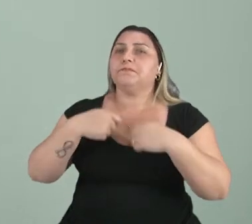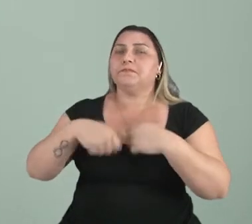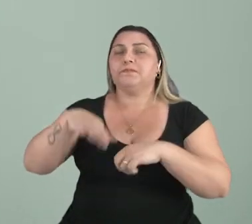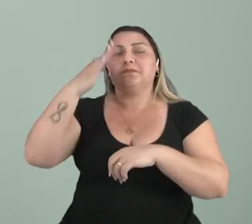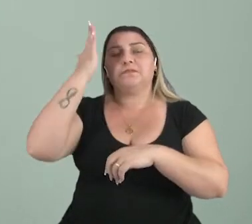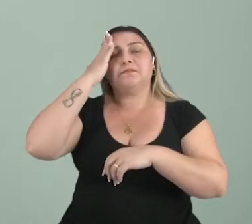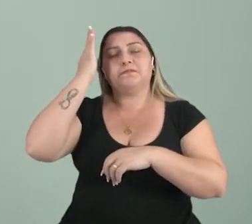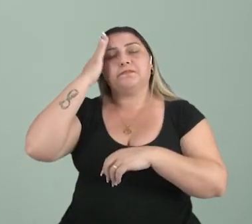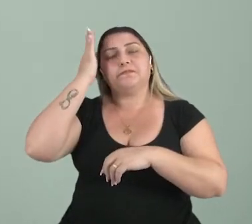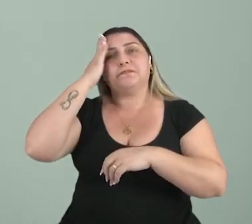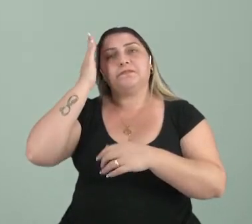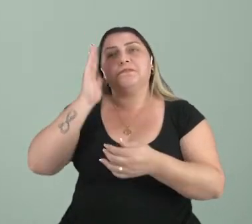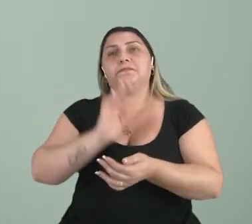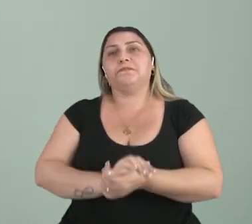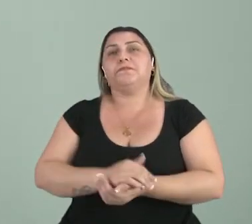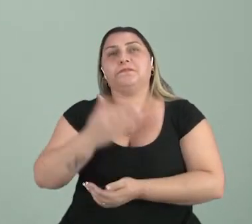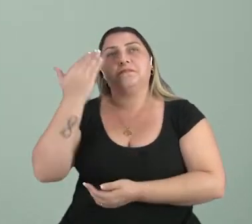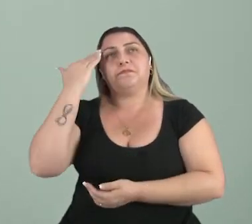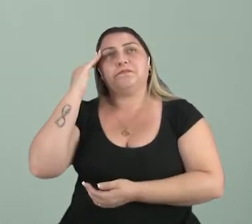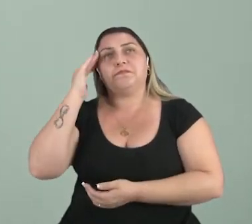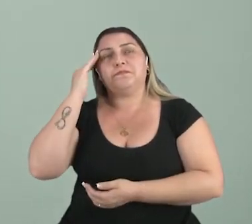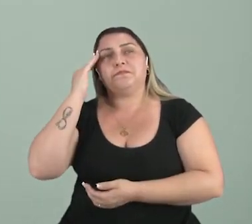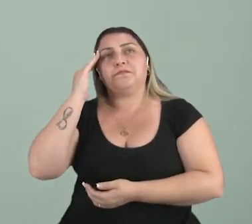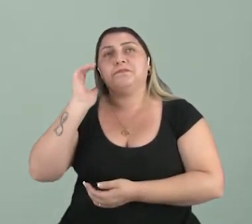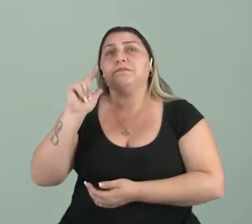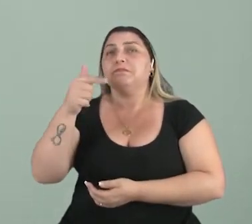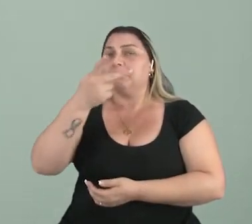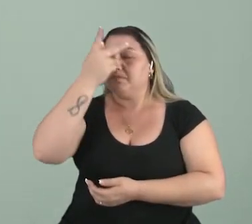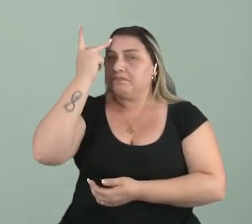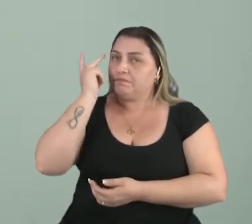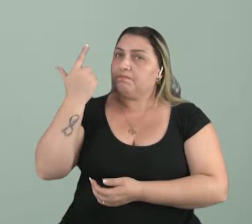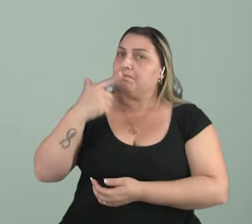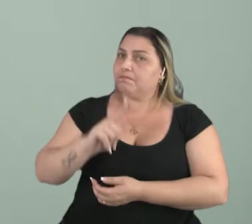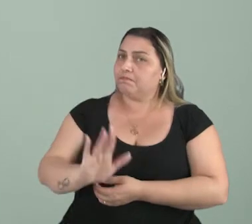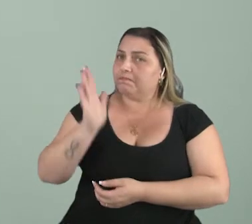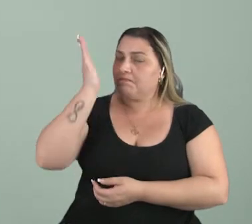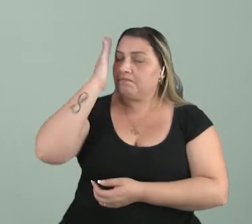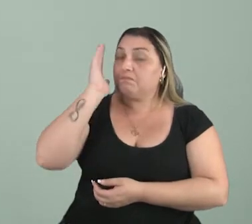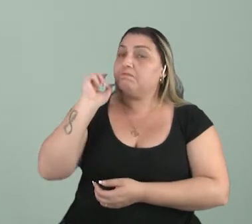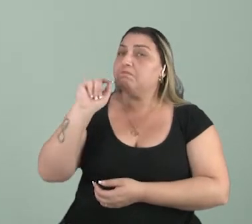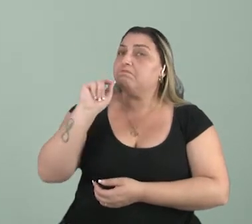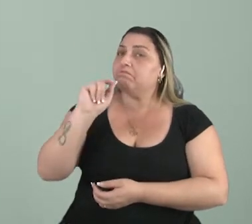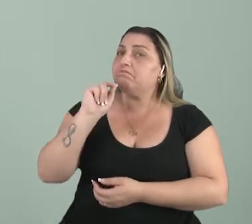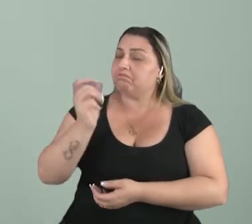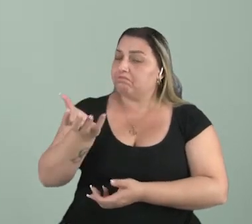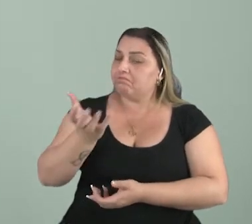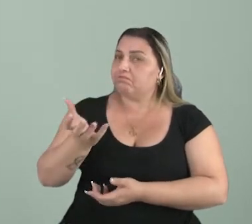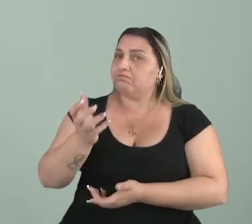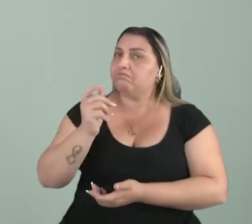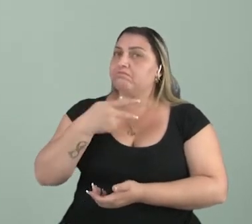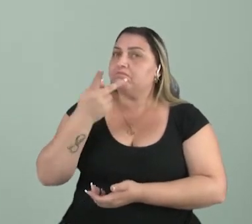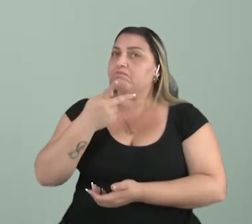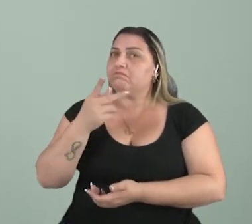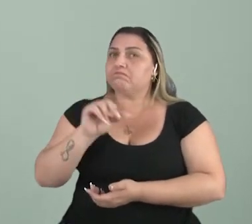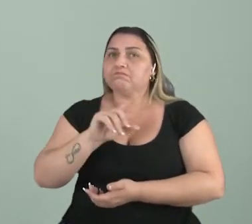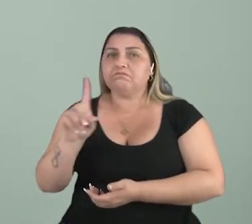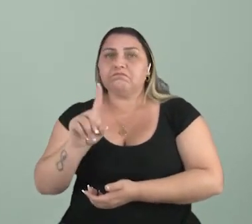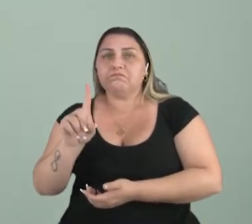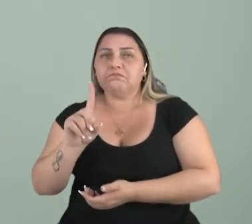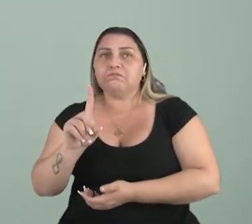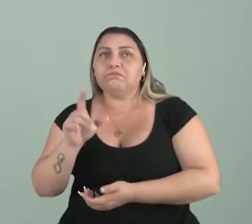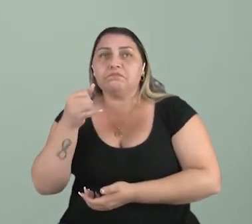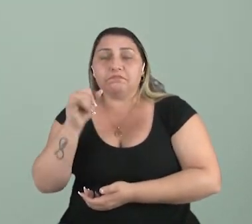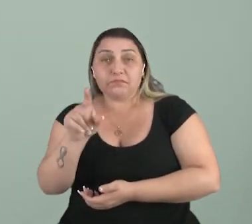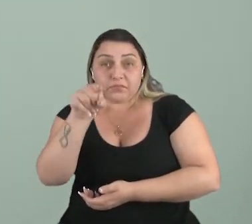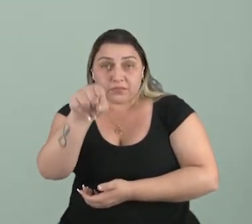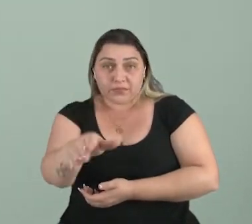precisa saber e entender. Será que a outra pessoa vai conseguir entender o que eu queria passar? Ou não?